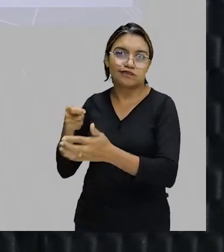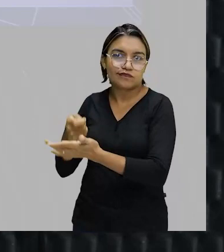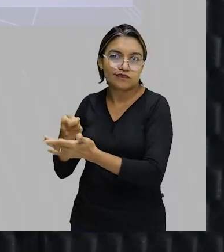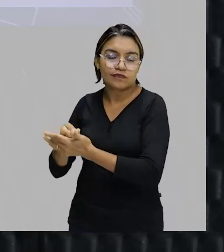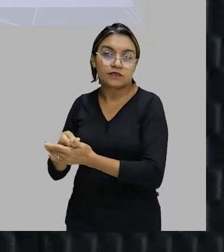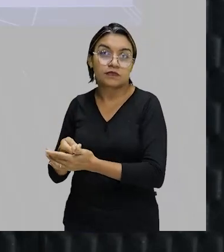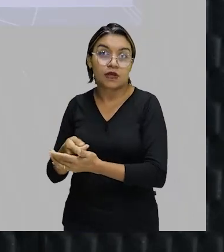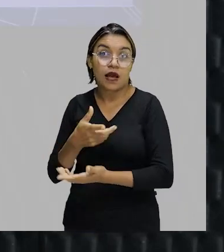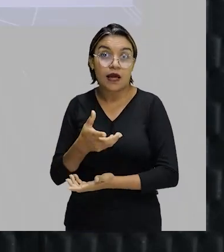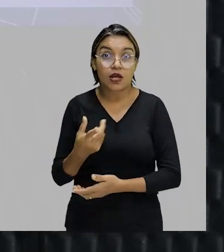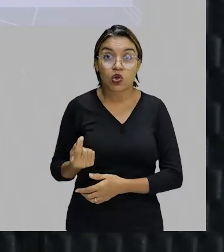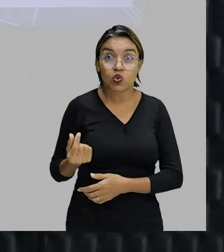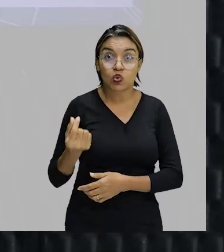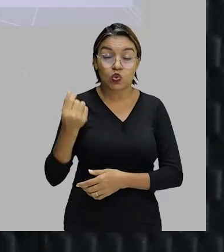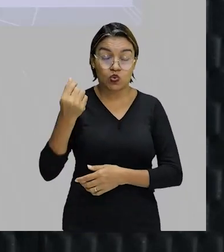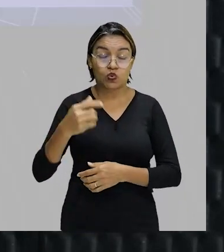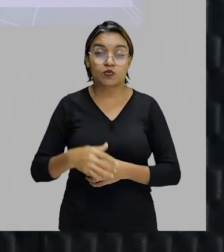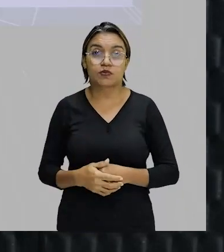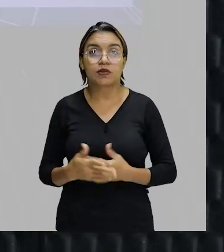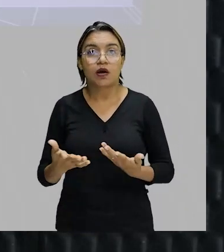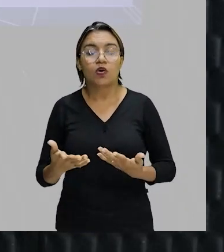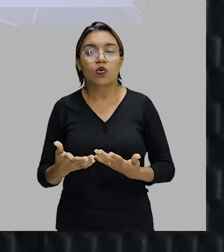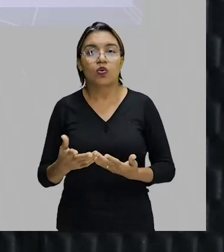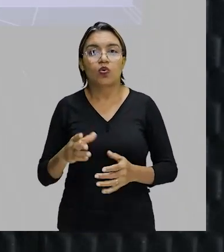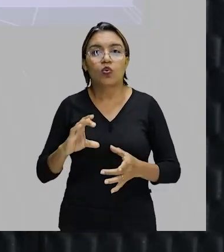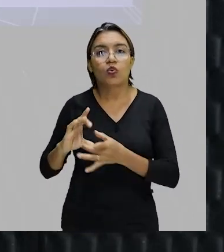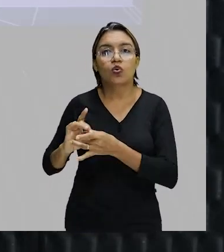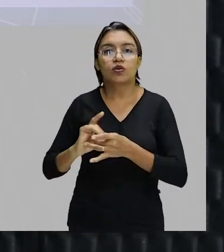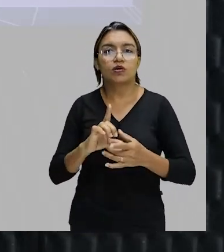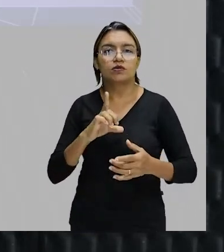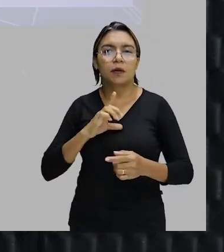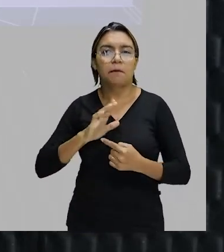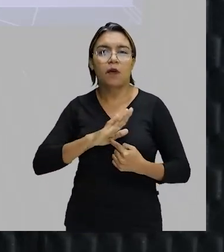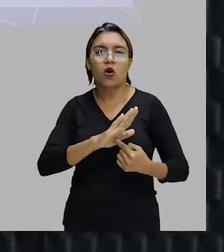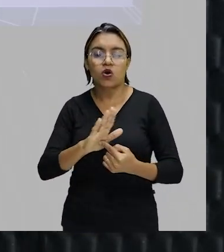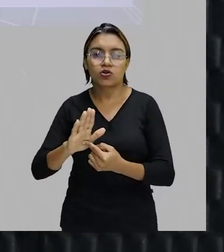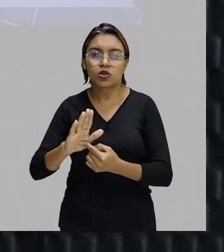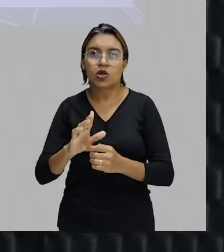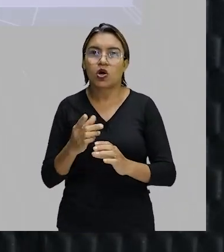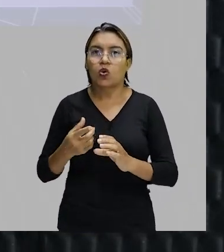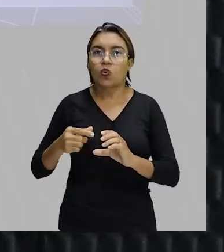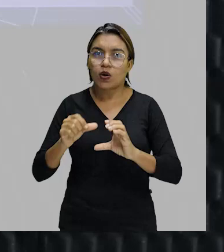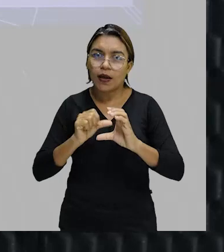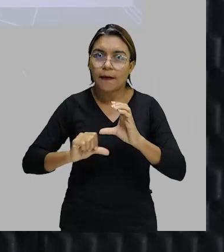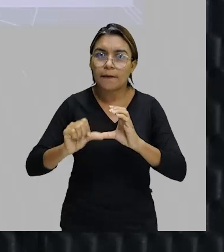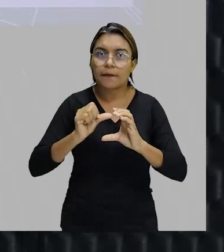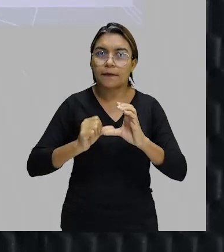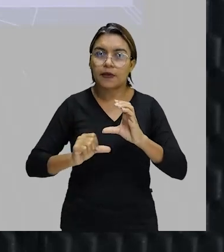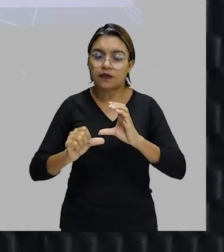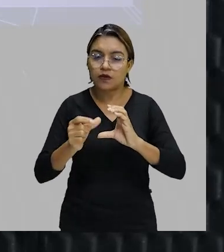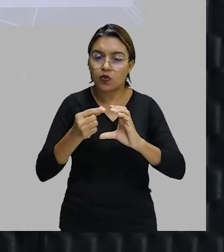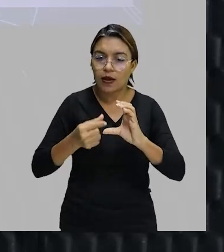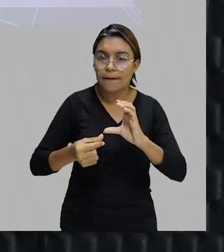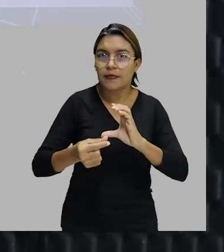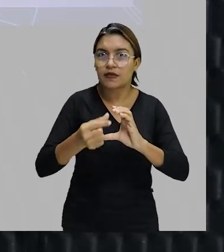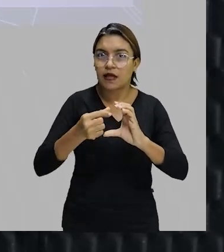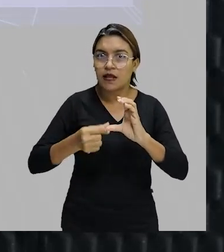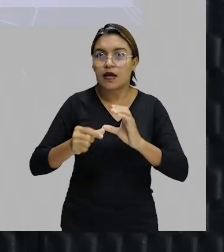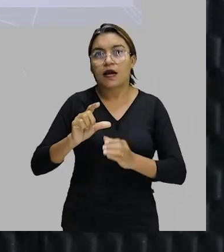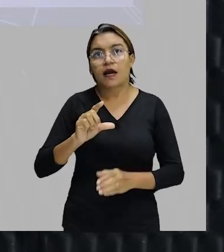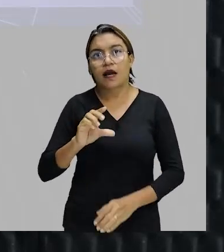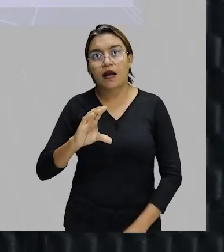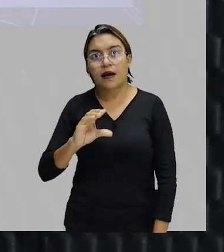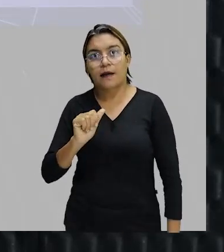É nesse contexto que nós vamos ter aí o surgimento da expressão, né, do capitalismo voraz, onde tu tem aí, né,